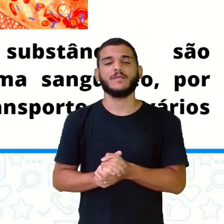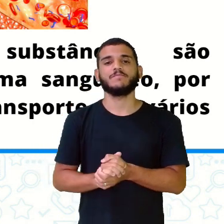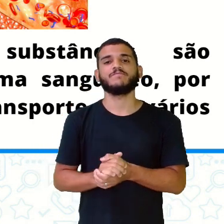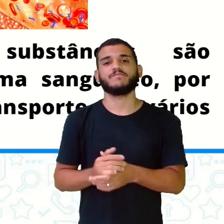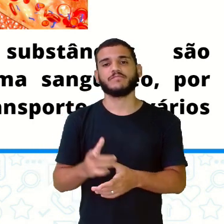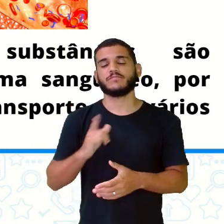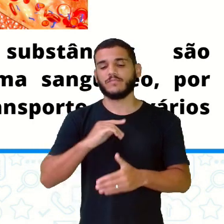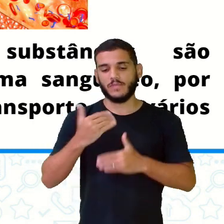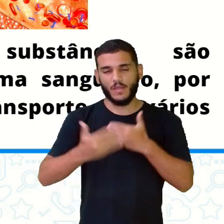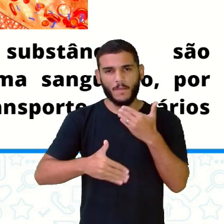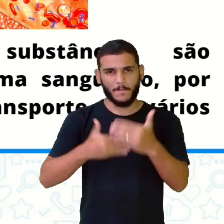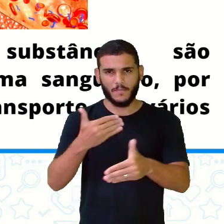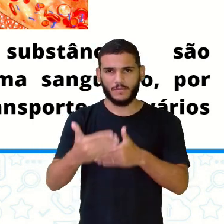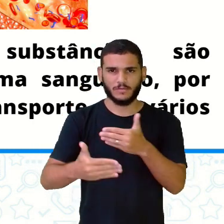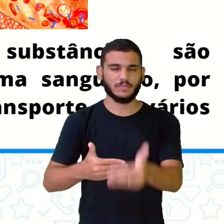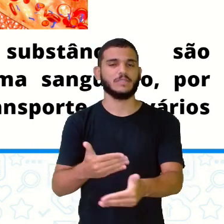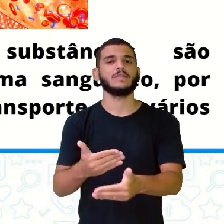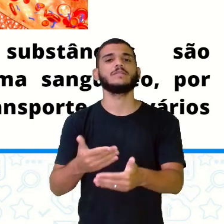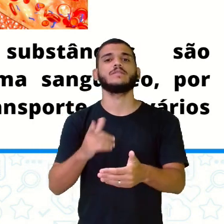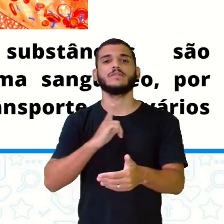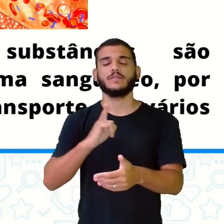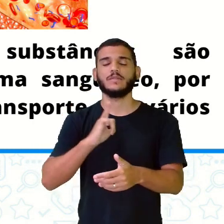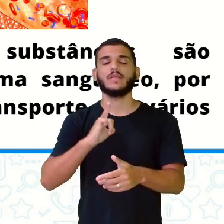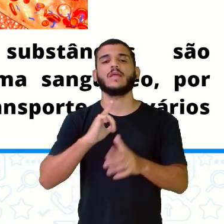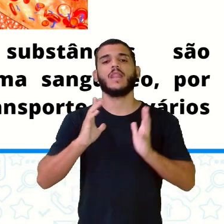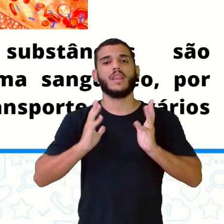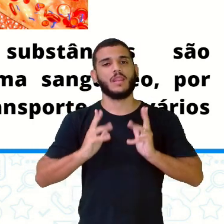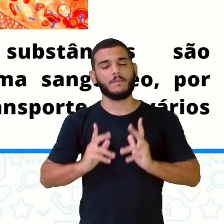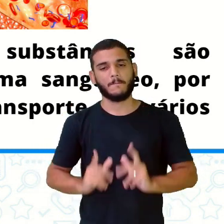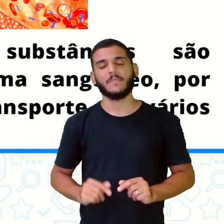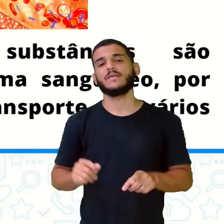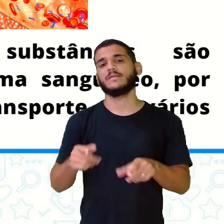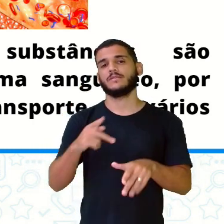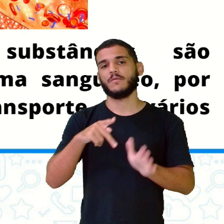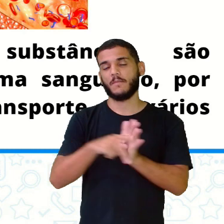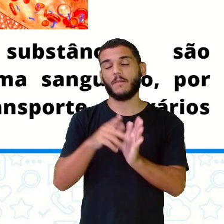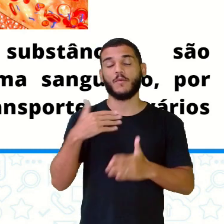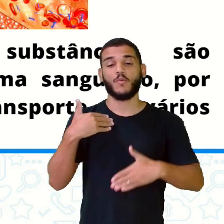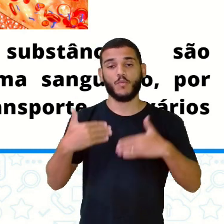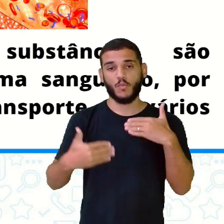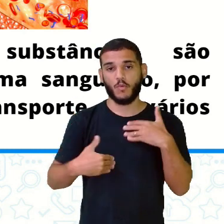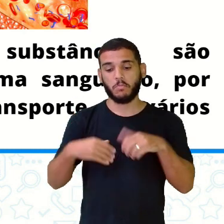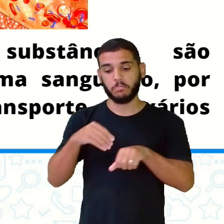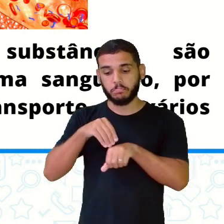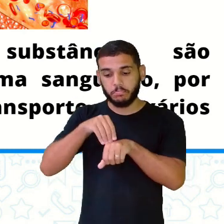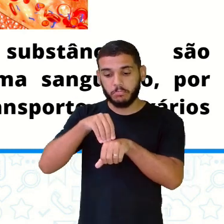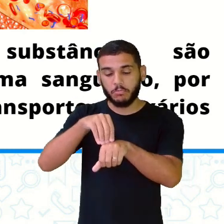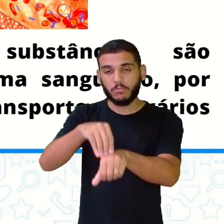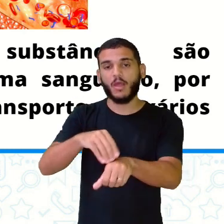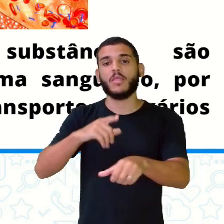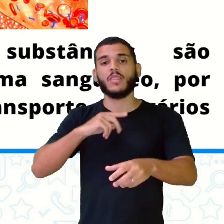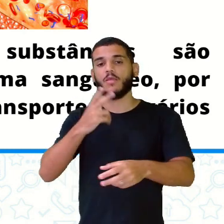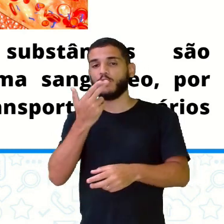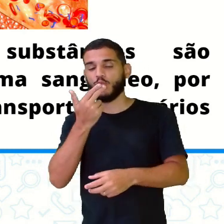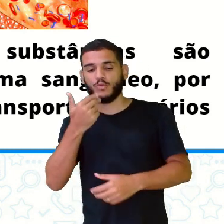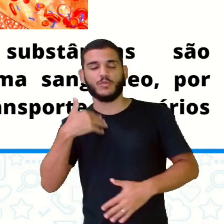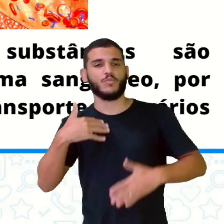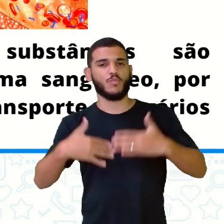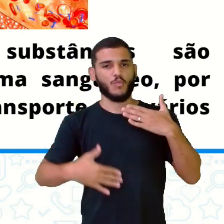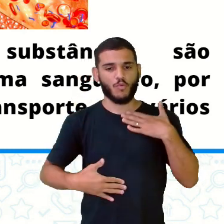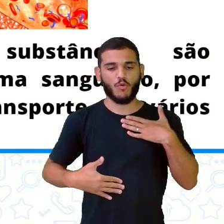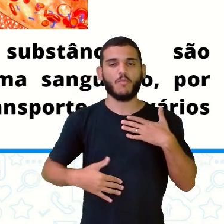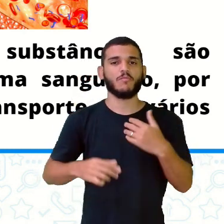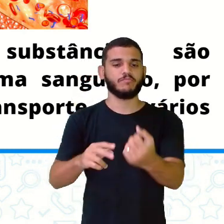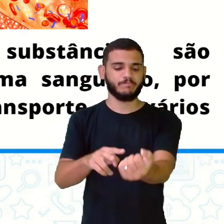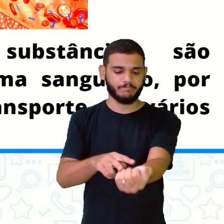o processo de transporte dos nossos nutrientes que vão ser espalhados pelo corpo é